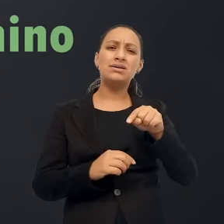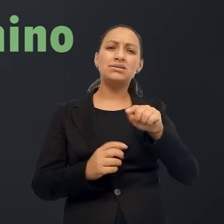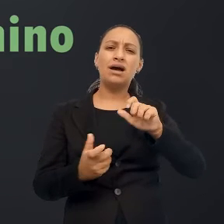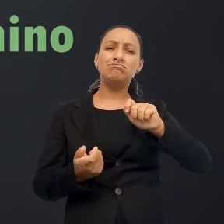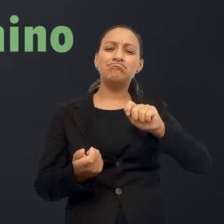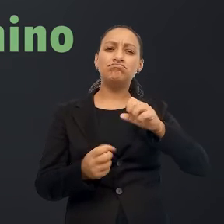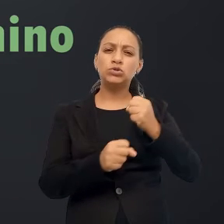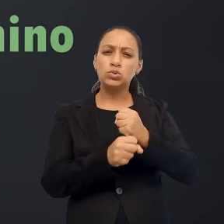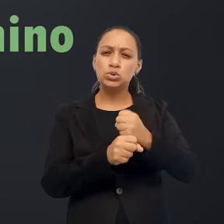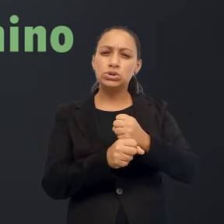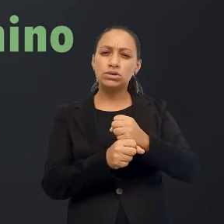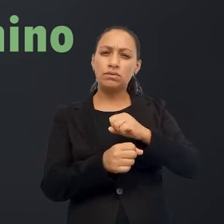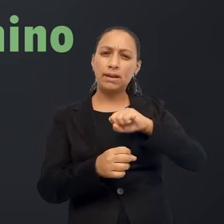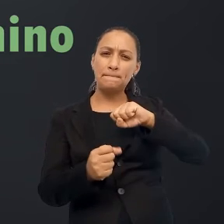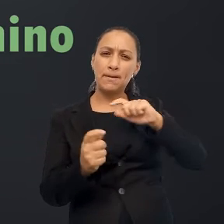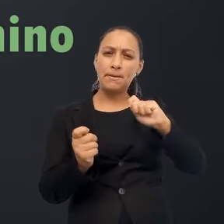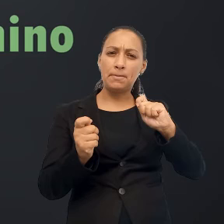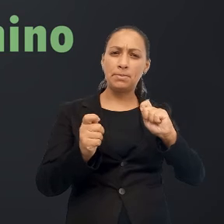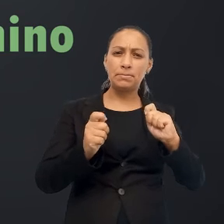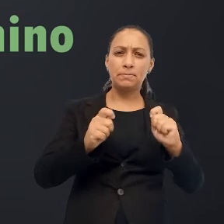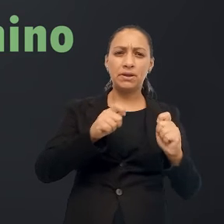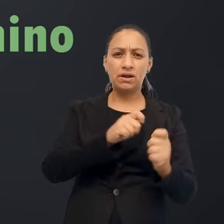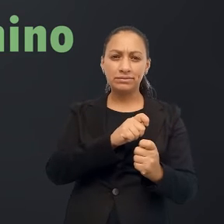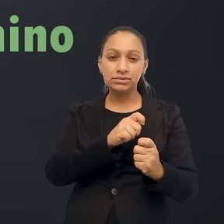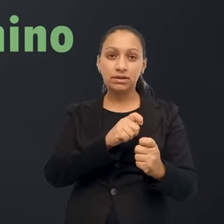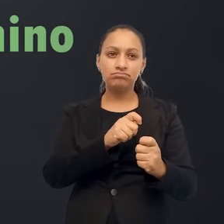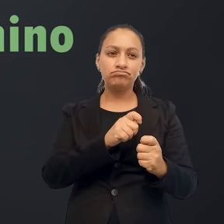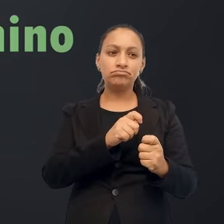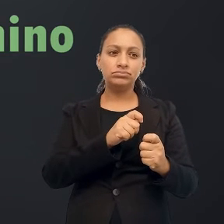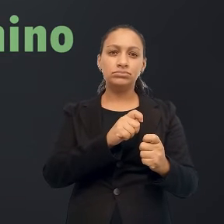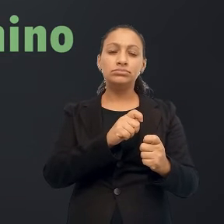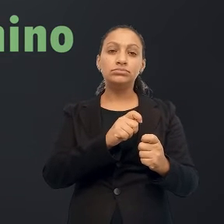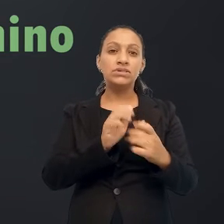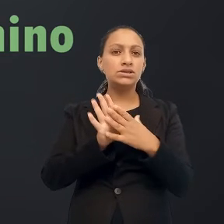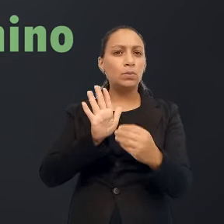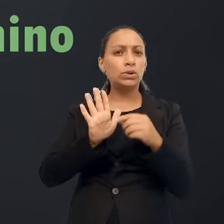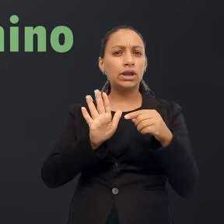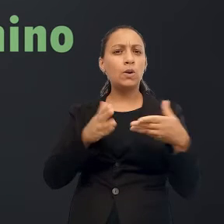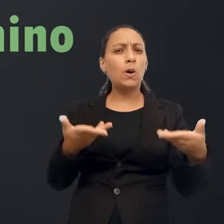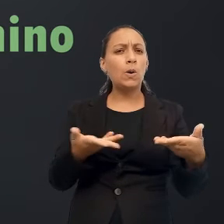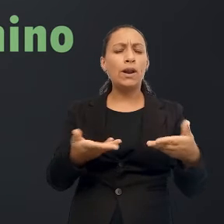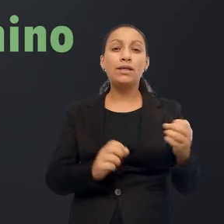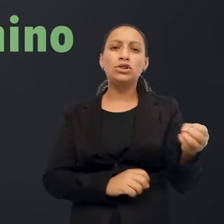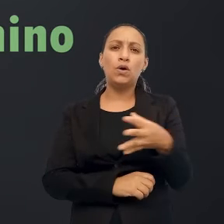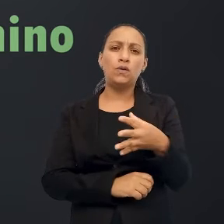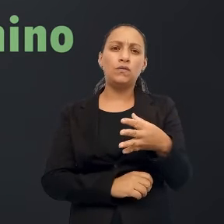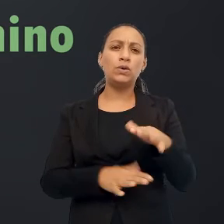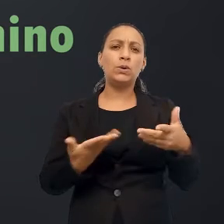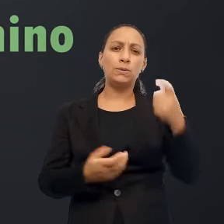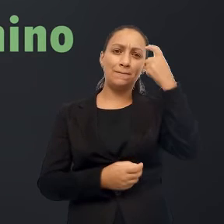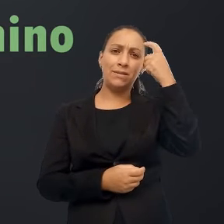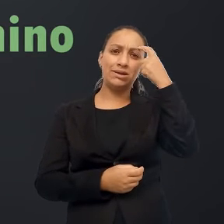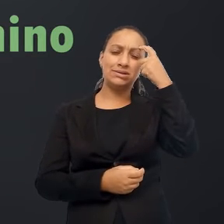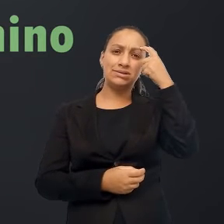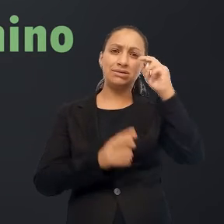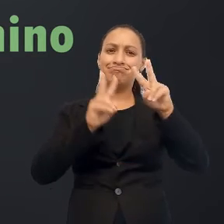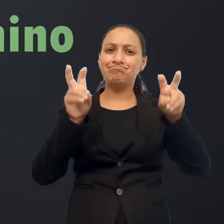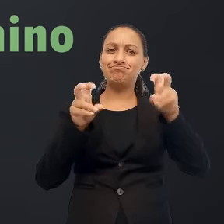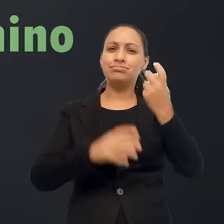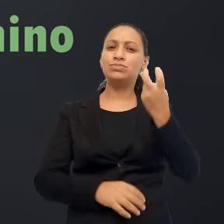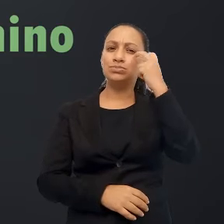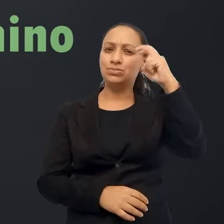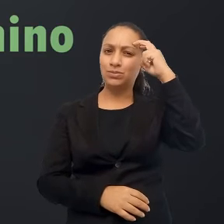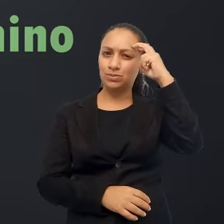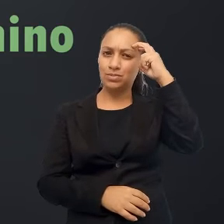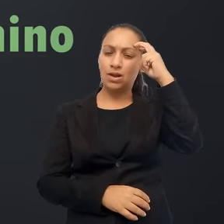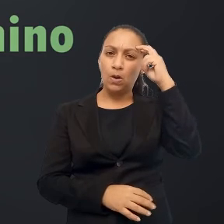desconstrução do modelo familiar patriarcal, ela é relativamente nova quando a gente pensa em termos culturais. Quando a